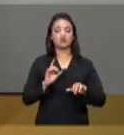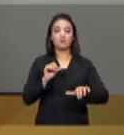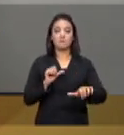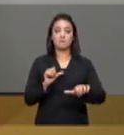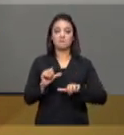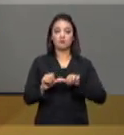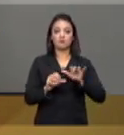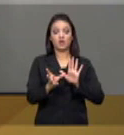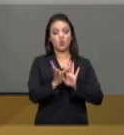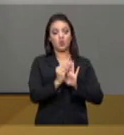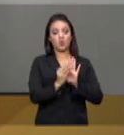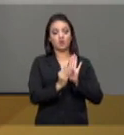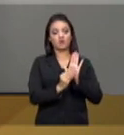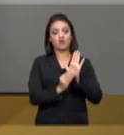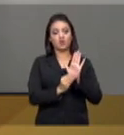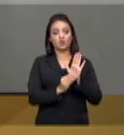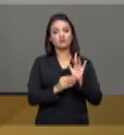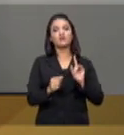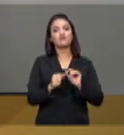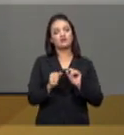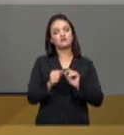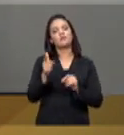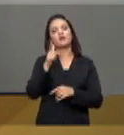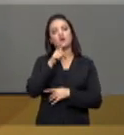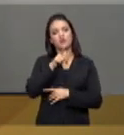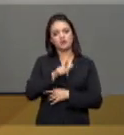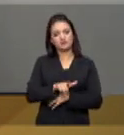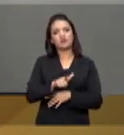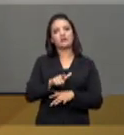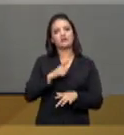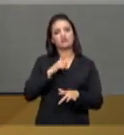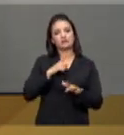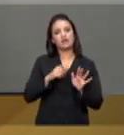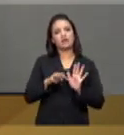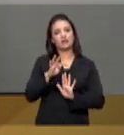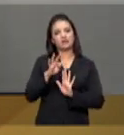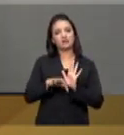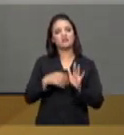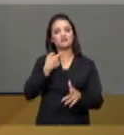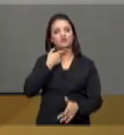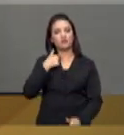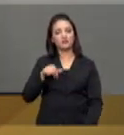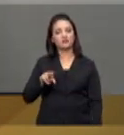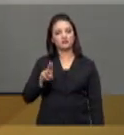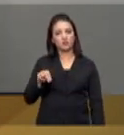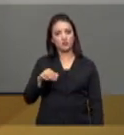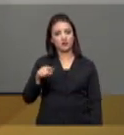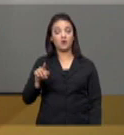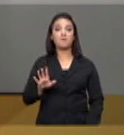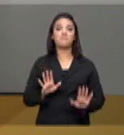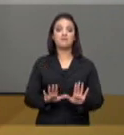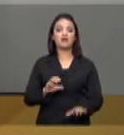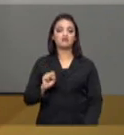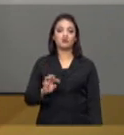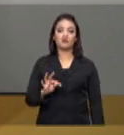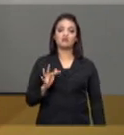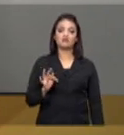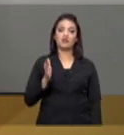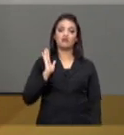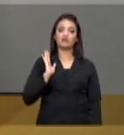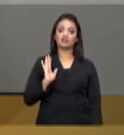modificar o conteúdo do julgado e fazer prevalecer a tese da embargante. Mas este Supremo já assentou